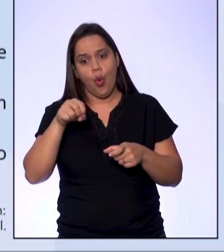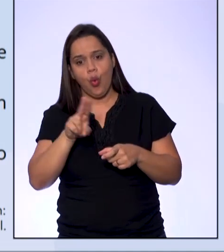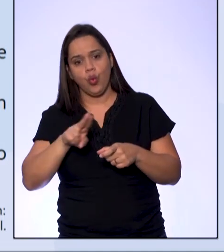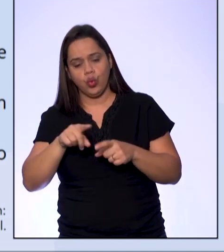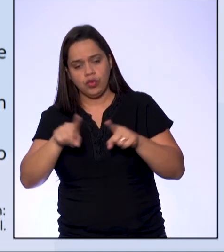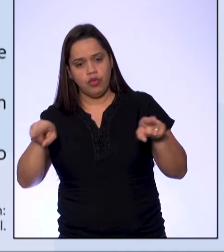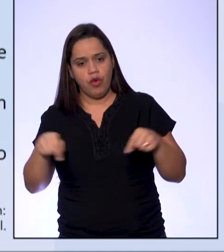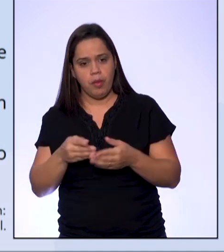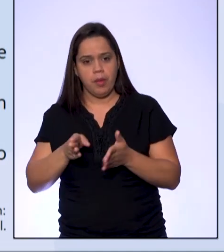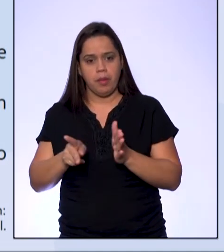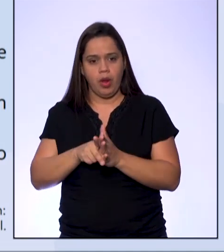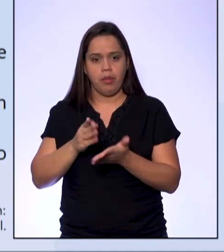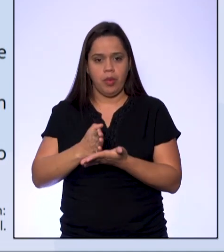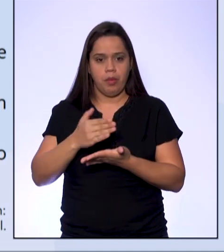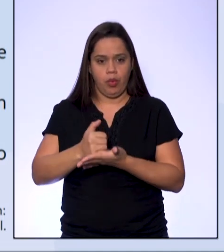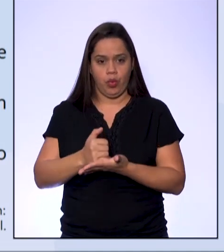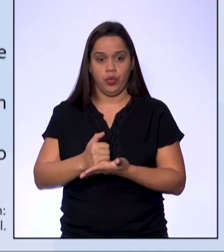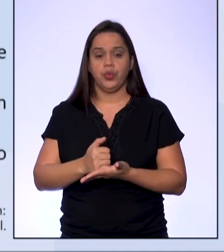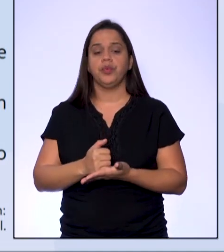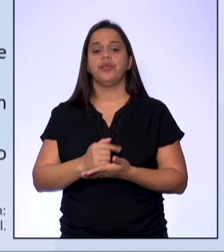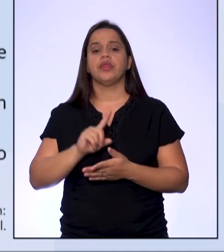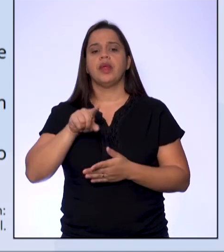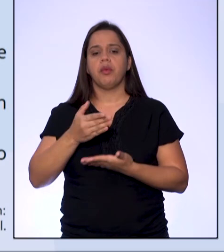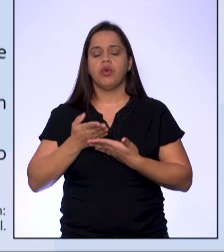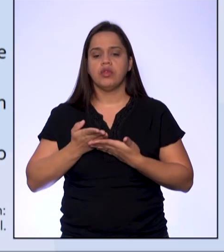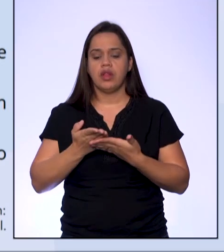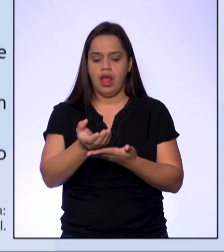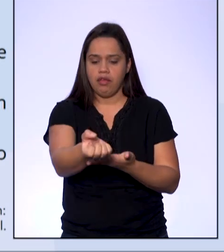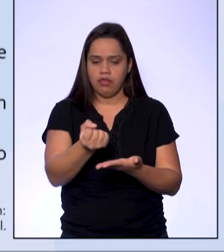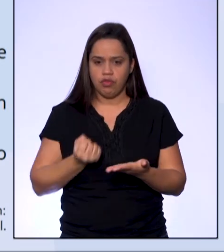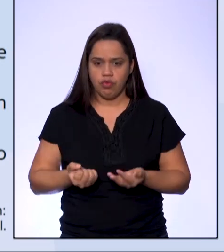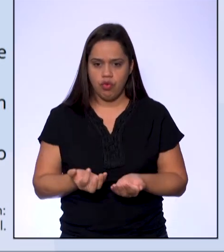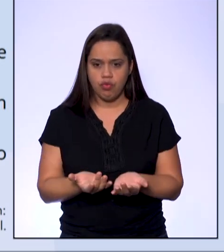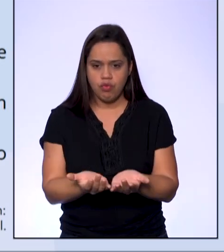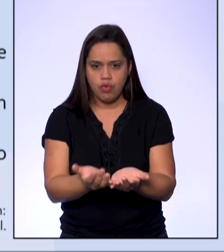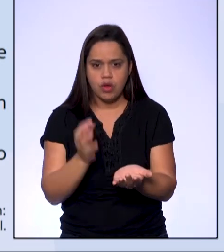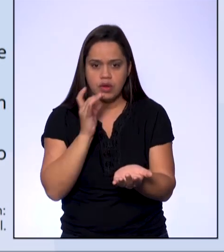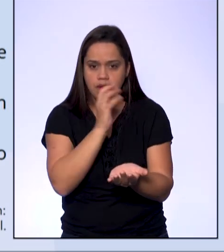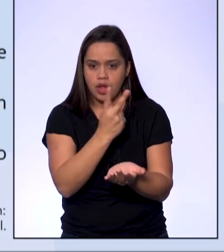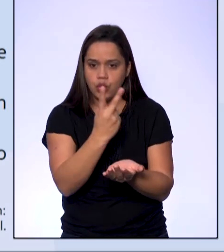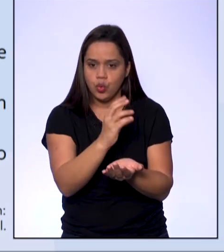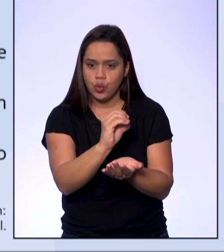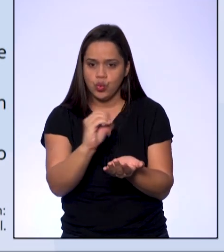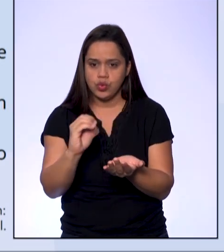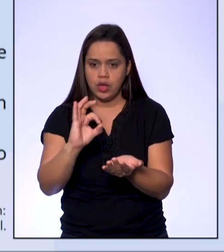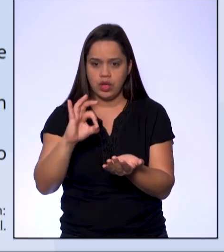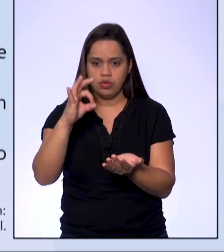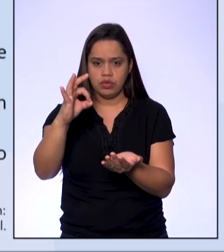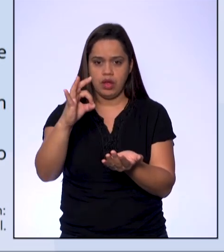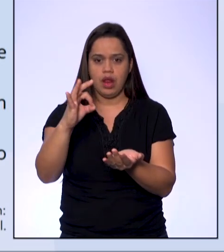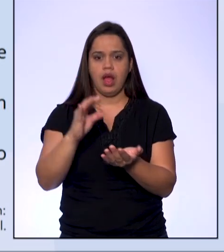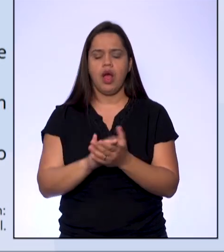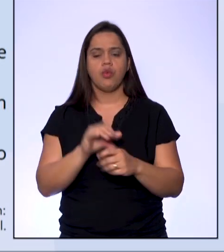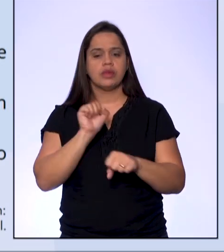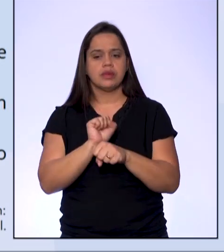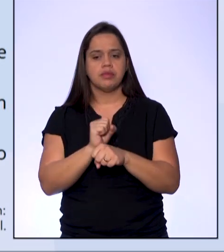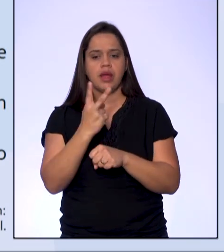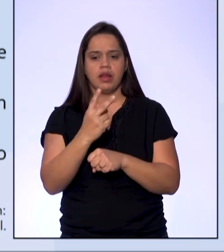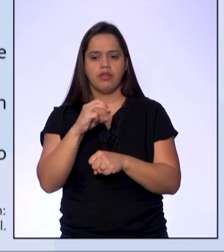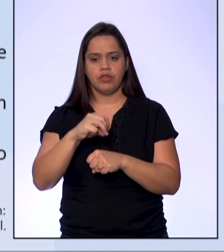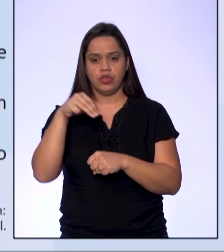5. Leve ao forno pré-aquecido, 200 graus centígrados, por aproximadamente 20 minutos. 20